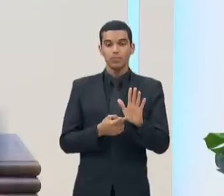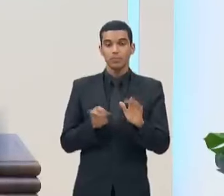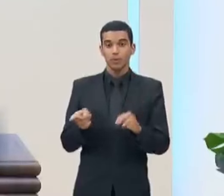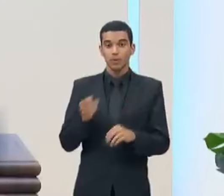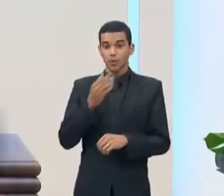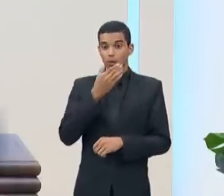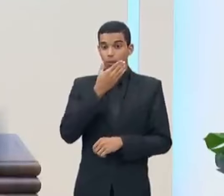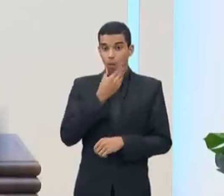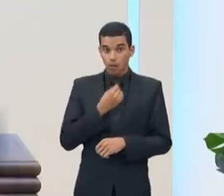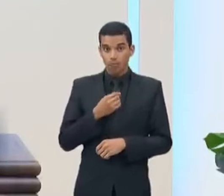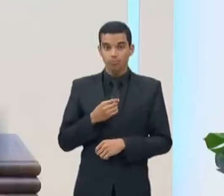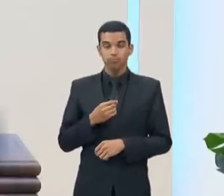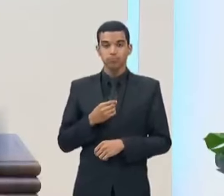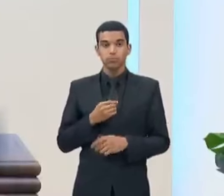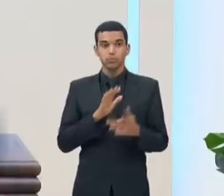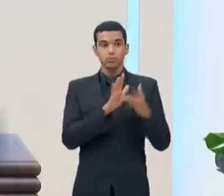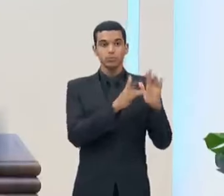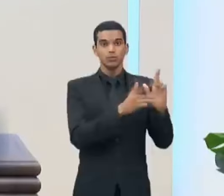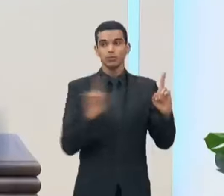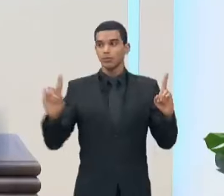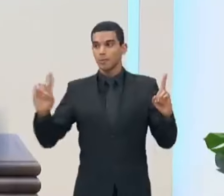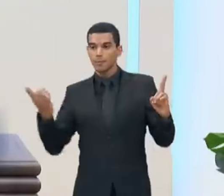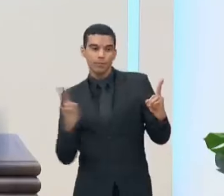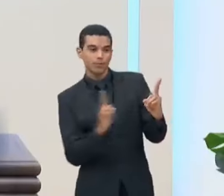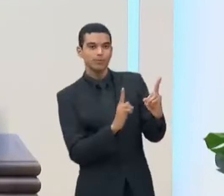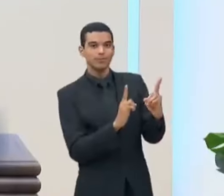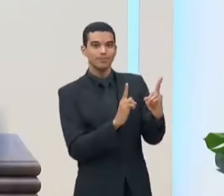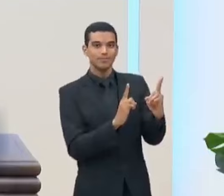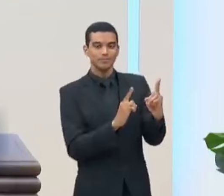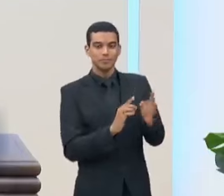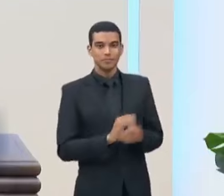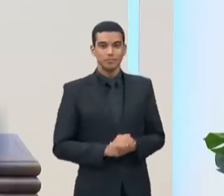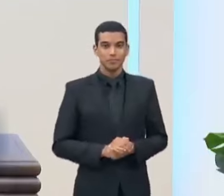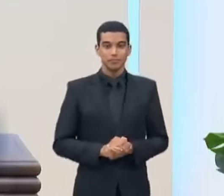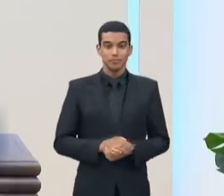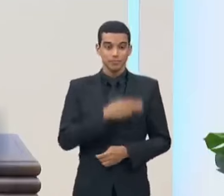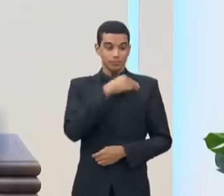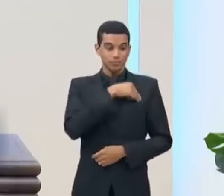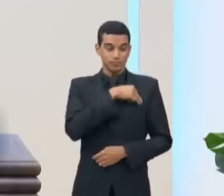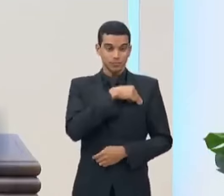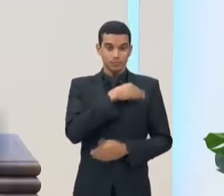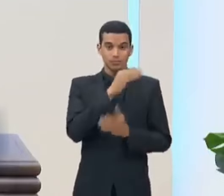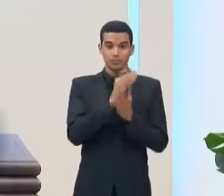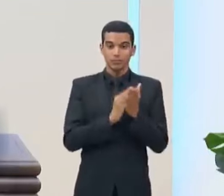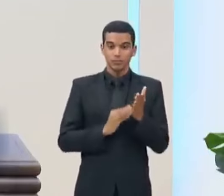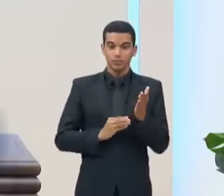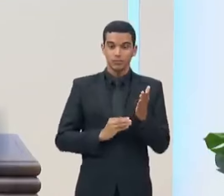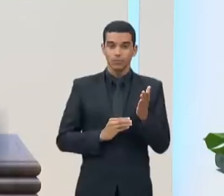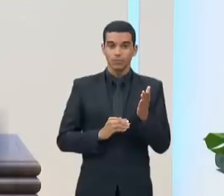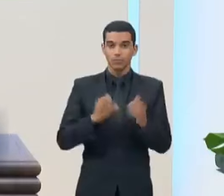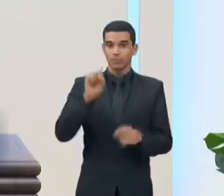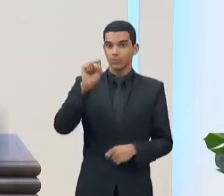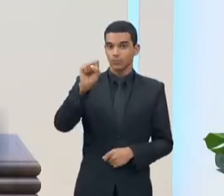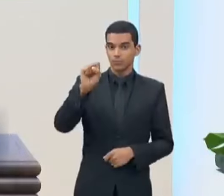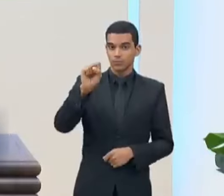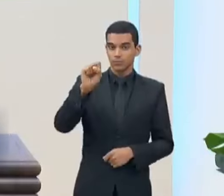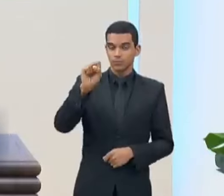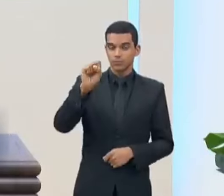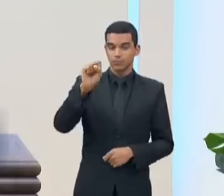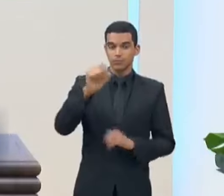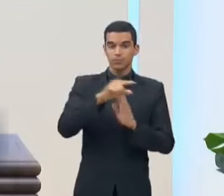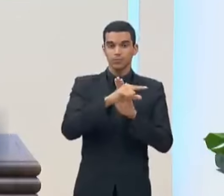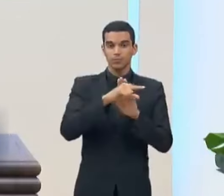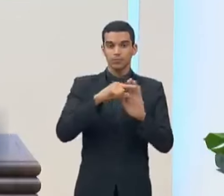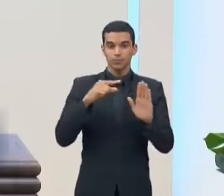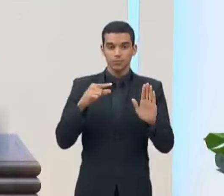o homem aproximou-se de Jesus. Mateus, capítulo de número 8,